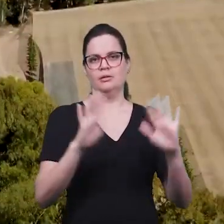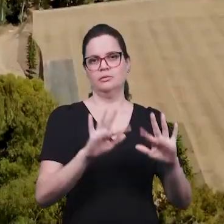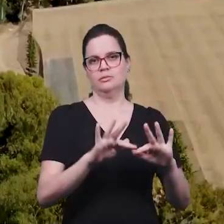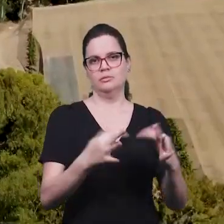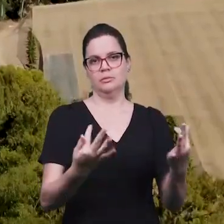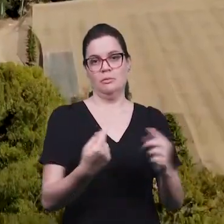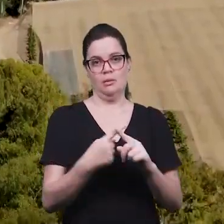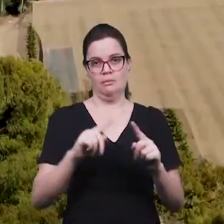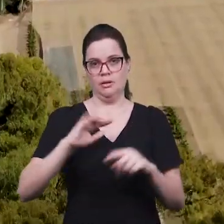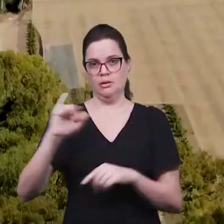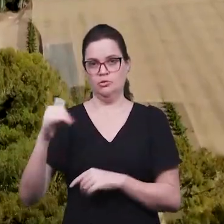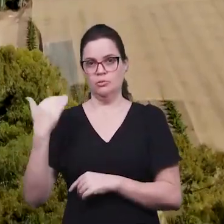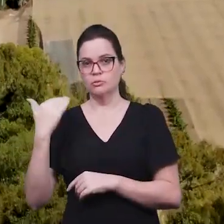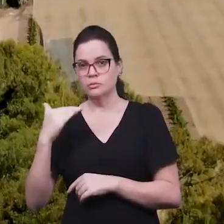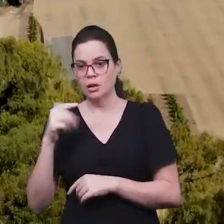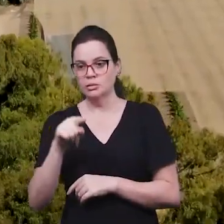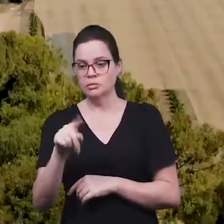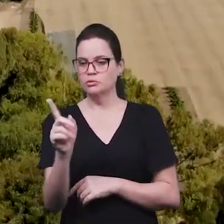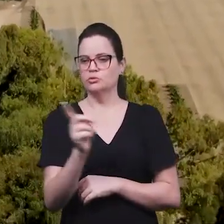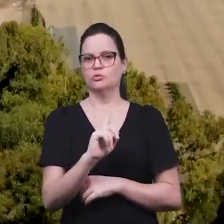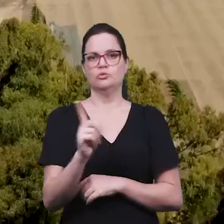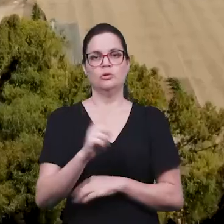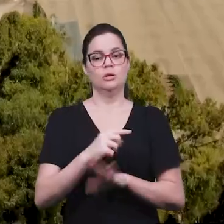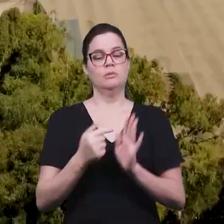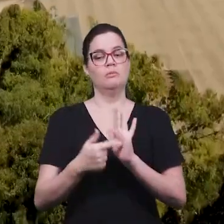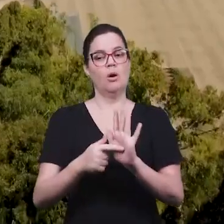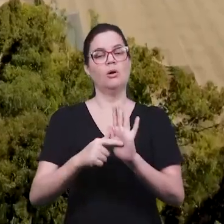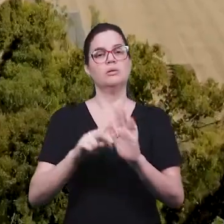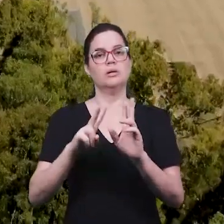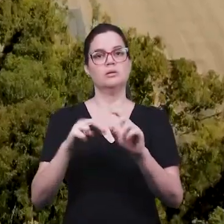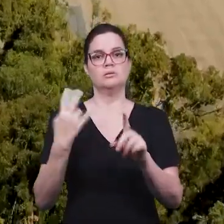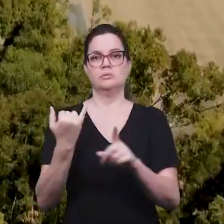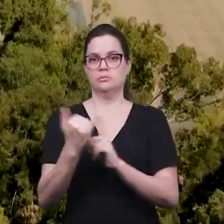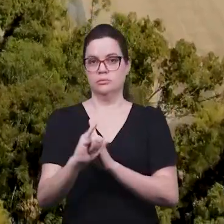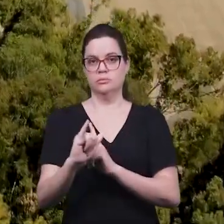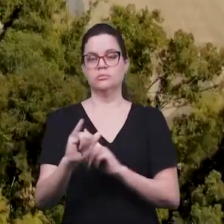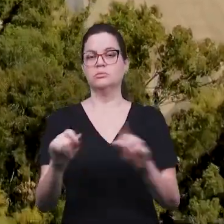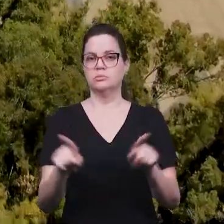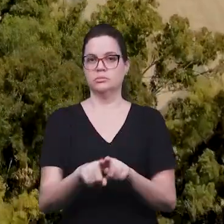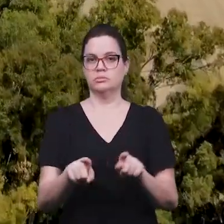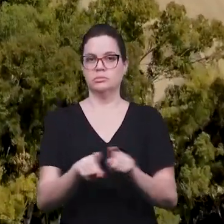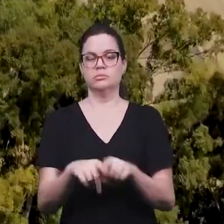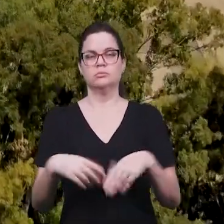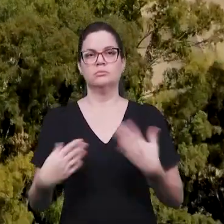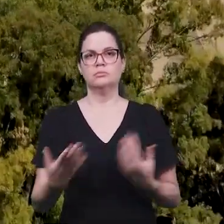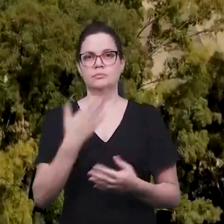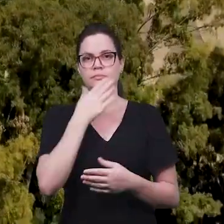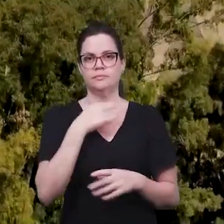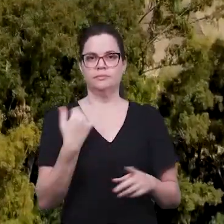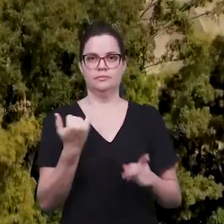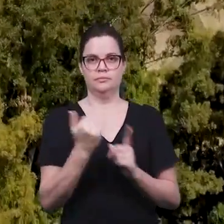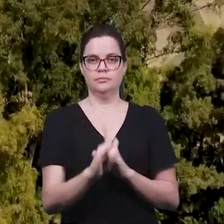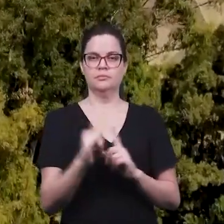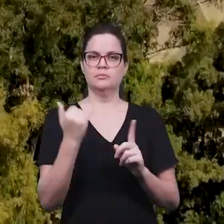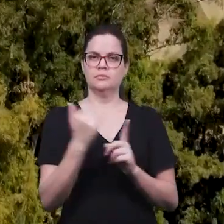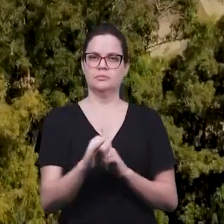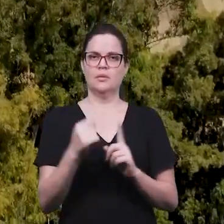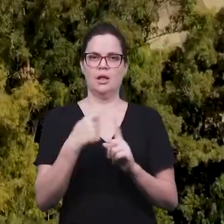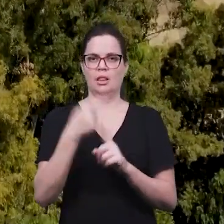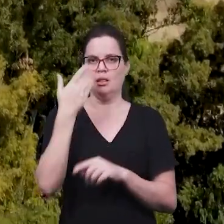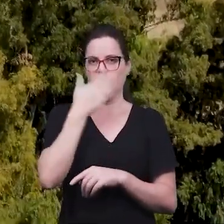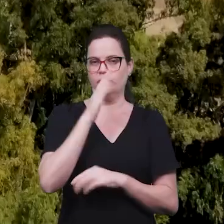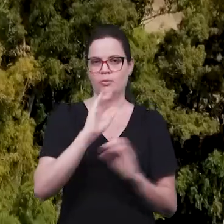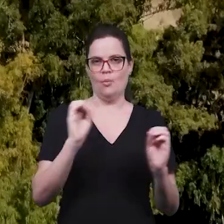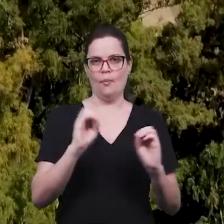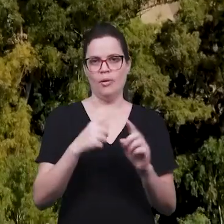Mas João Batista não, ele vai dar um caráter espiritual e profético. Então os profetas falaram e não viram,